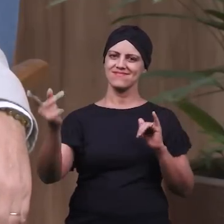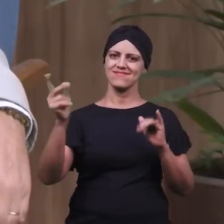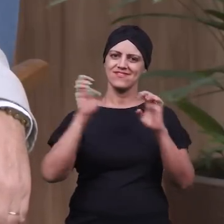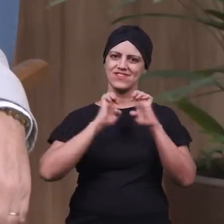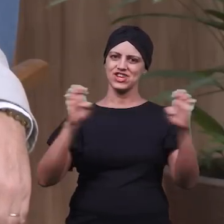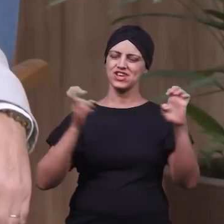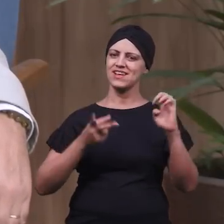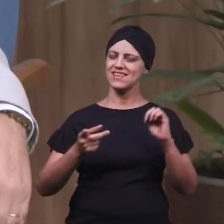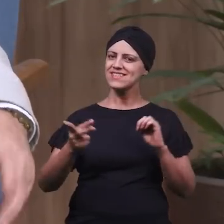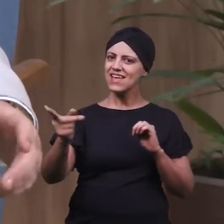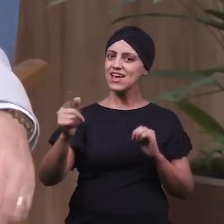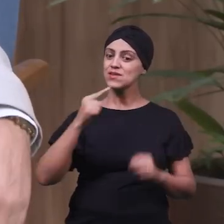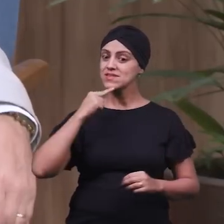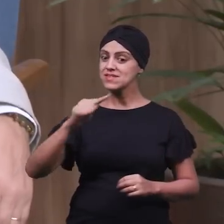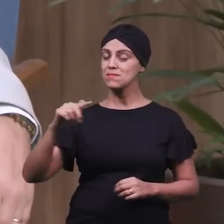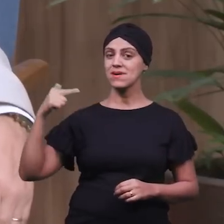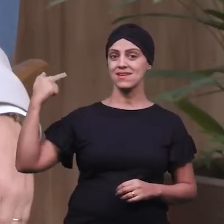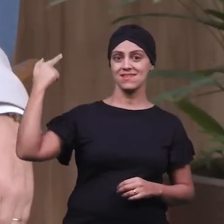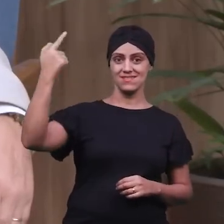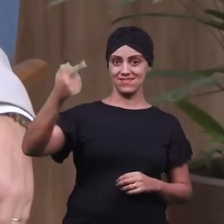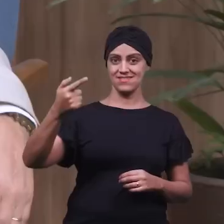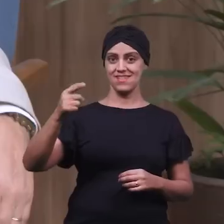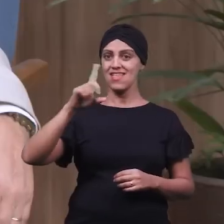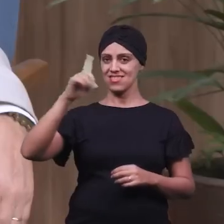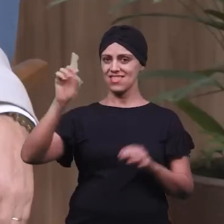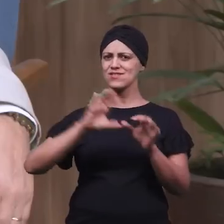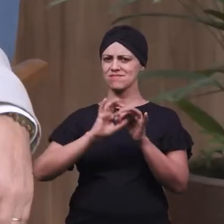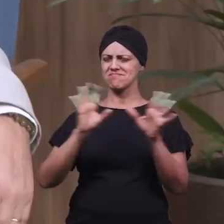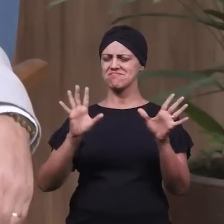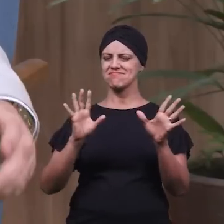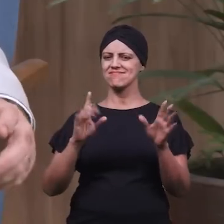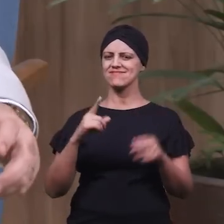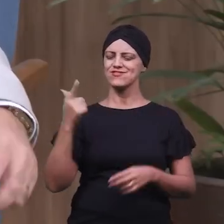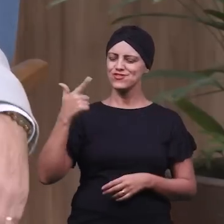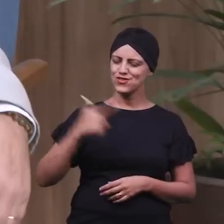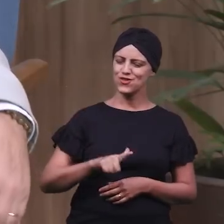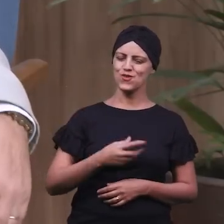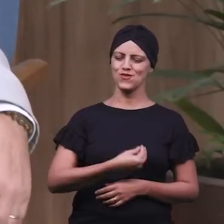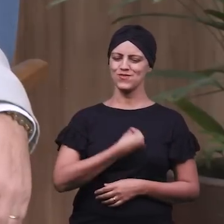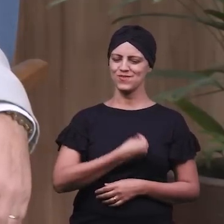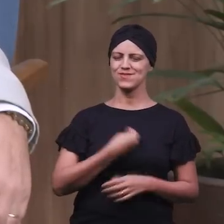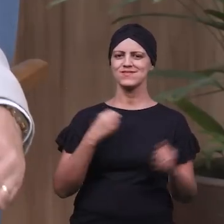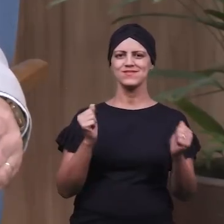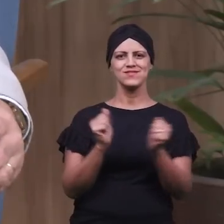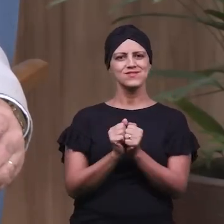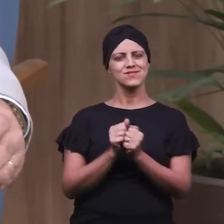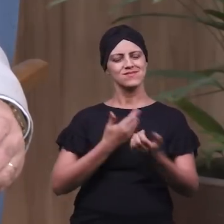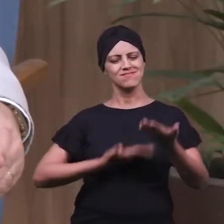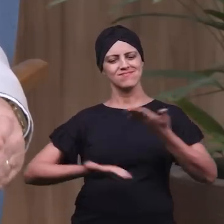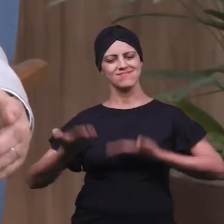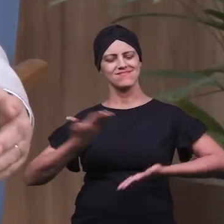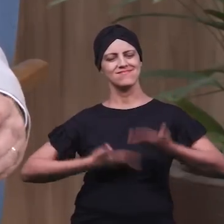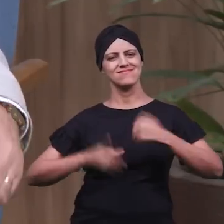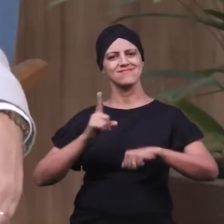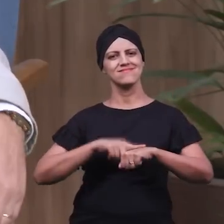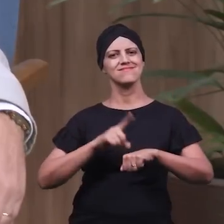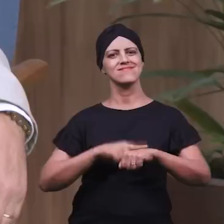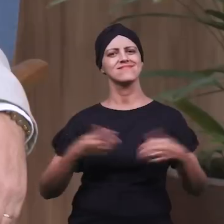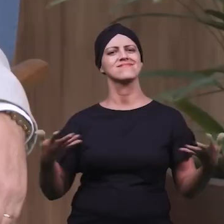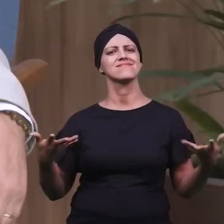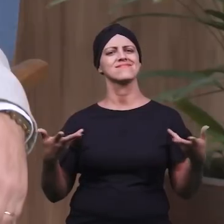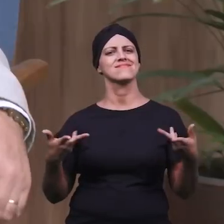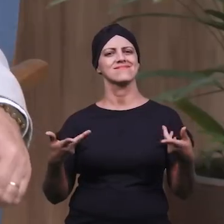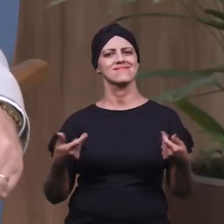Evangelho Eterno. E na semana que vem, se Deus permitir, estaremos aqui mais uma vez juntos, participando